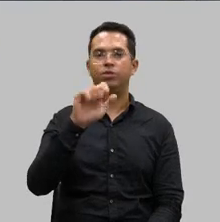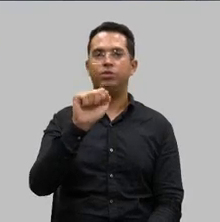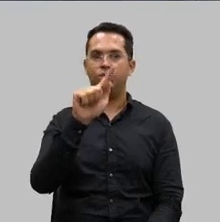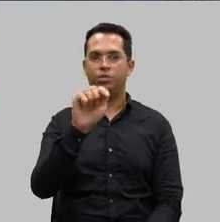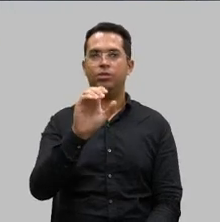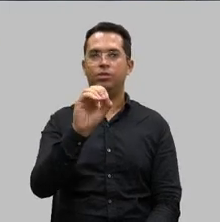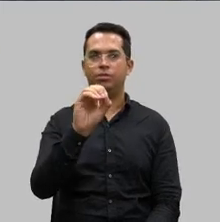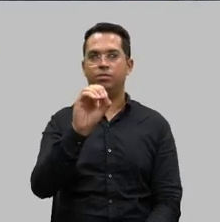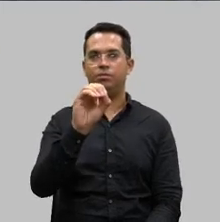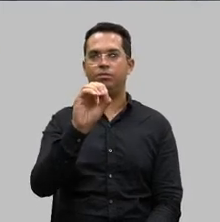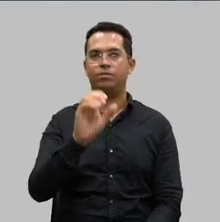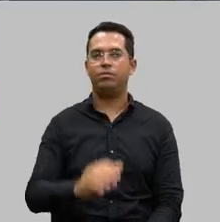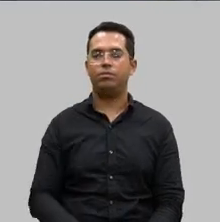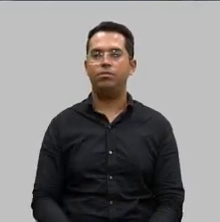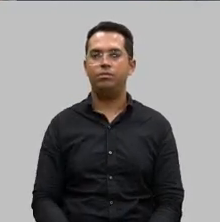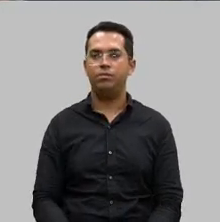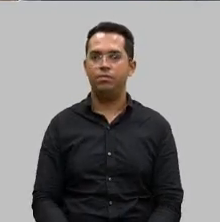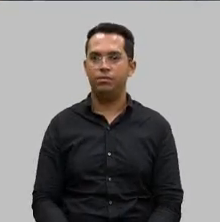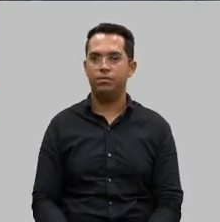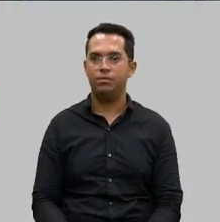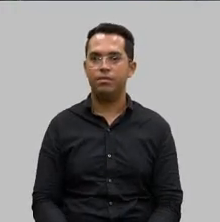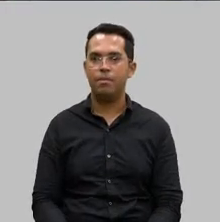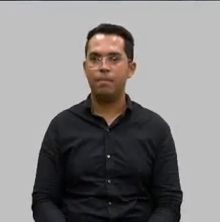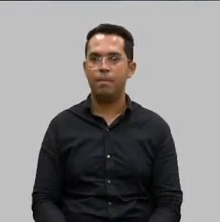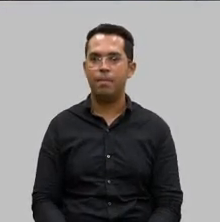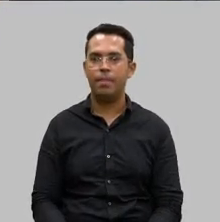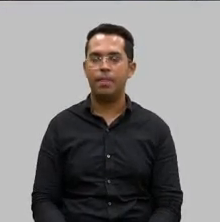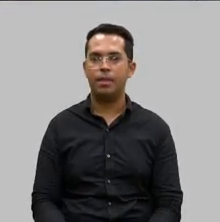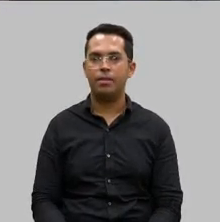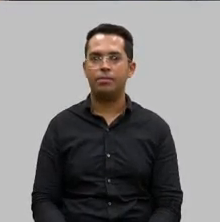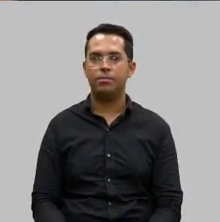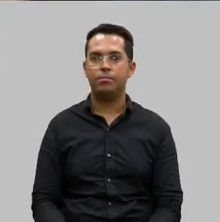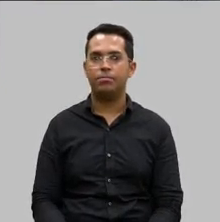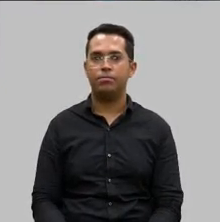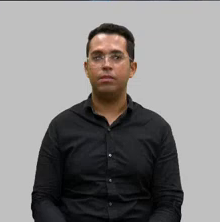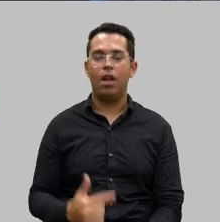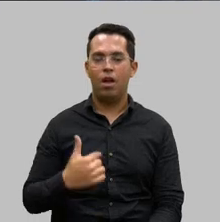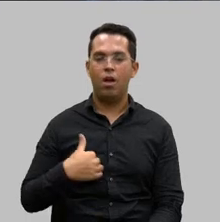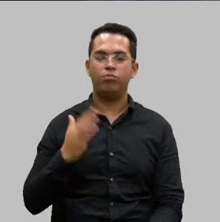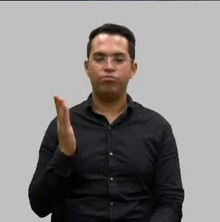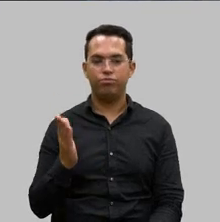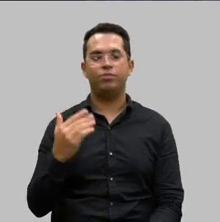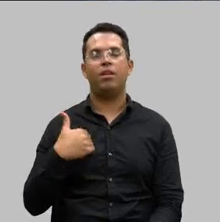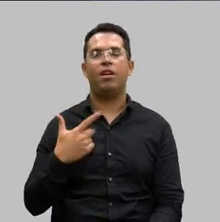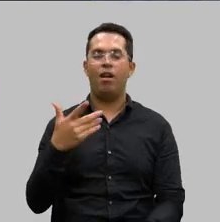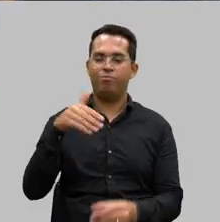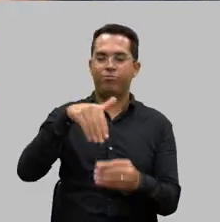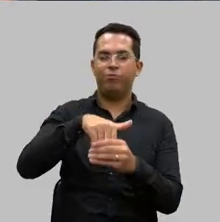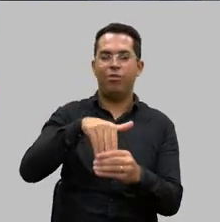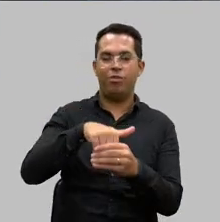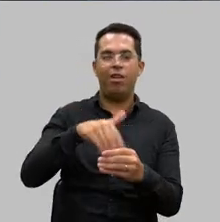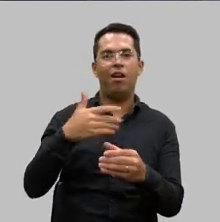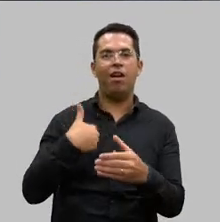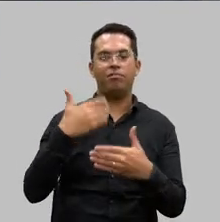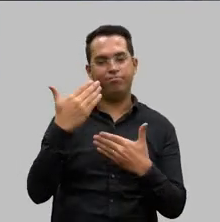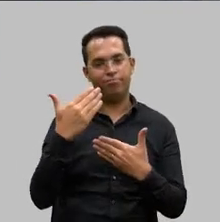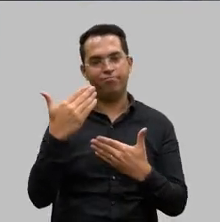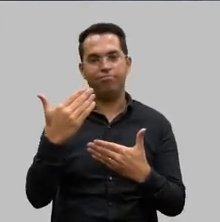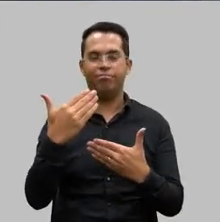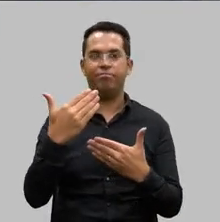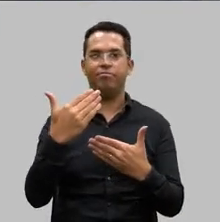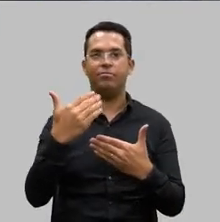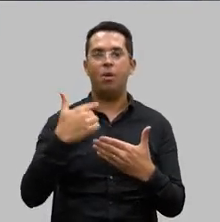entidades oriundos das nossas emendas parlamentares eu tive a honra de ser indicado para essa comissão os meus PES me